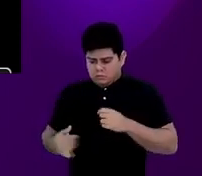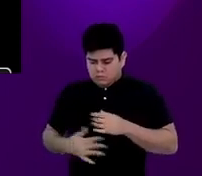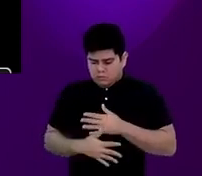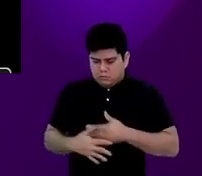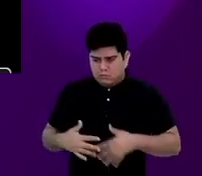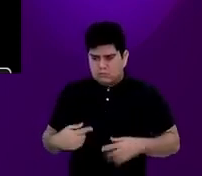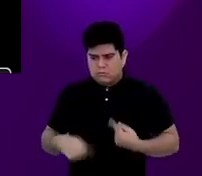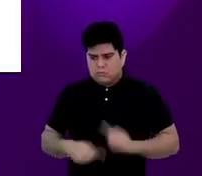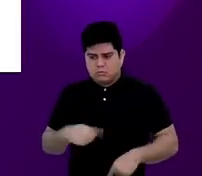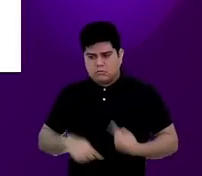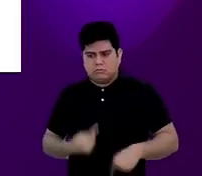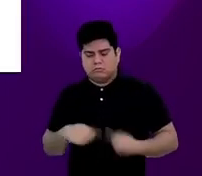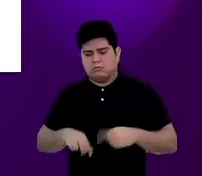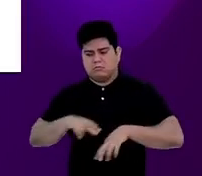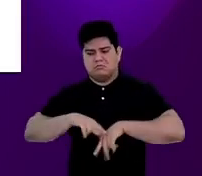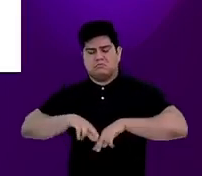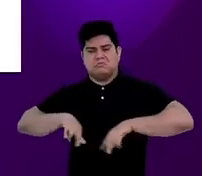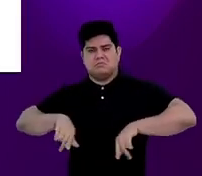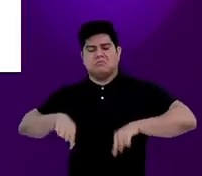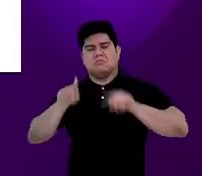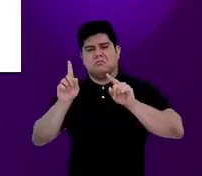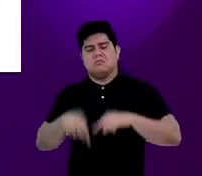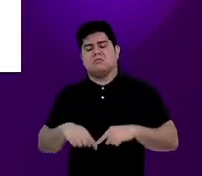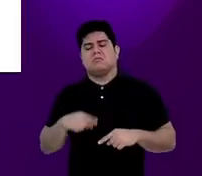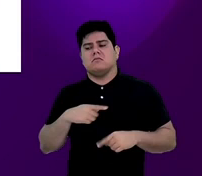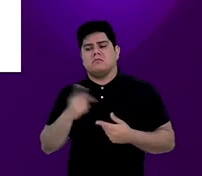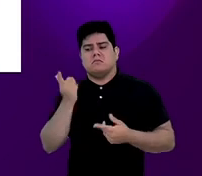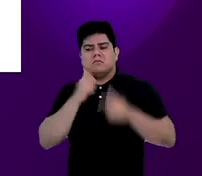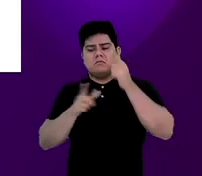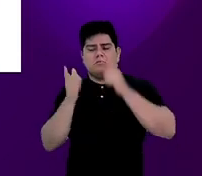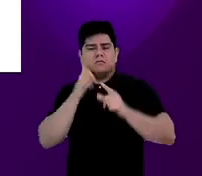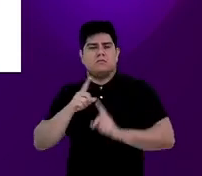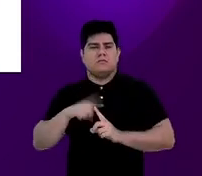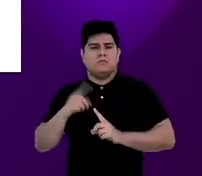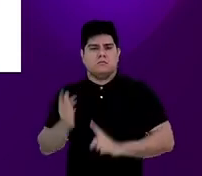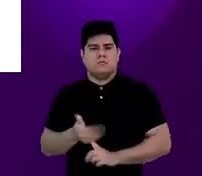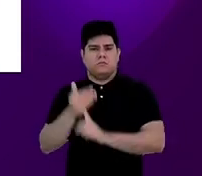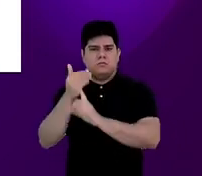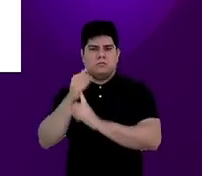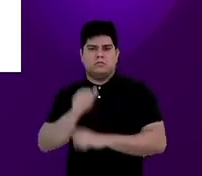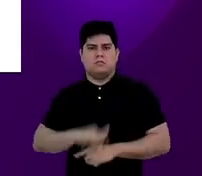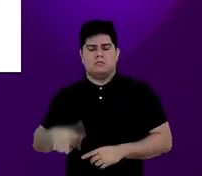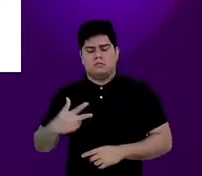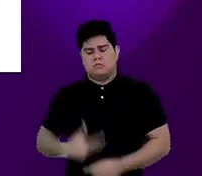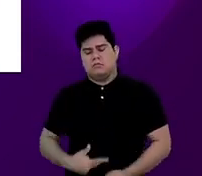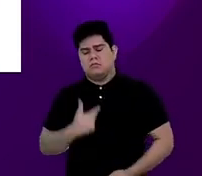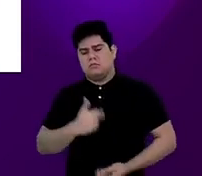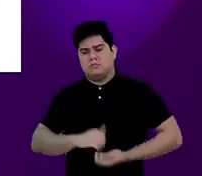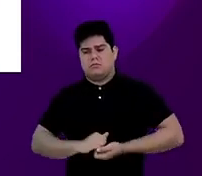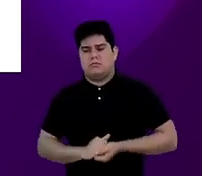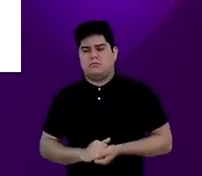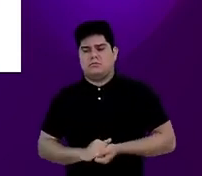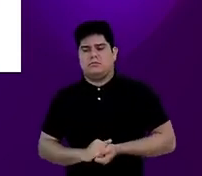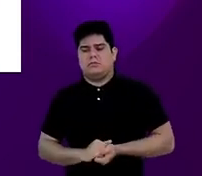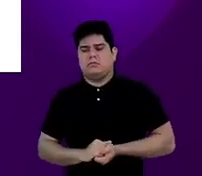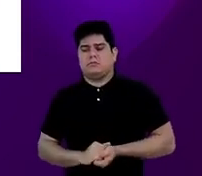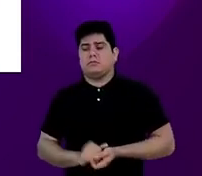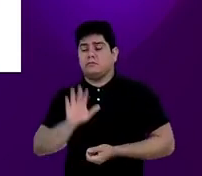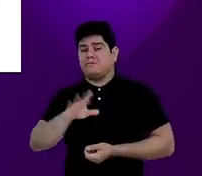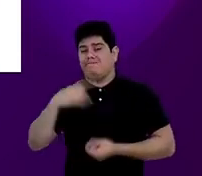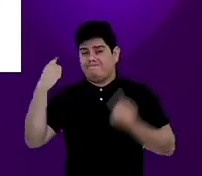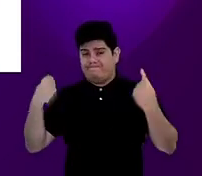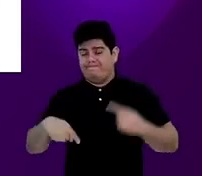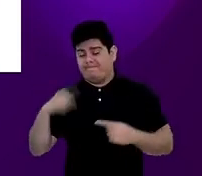anastomose, enfim, são vários ganhos com esse tipo de tecnologia no ambiente cirúrgico. Já no campo dos desafios,